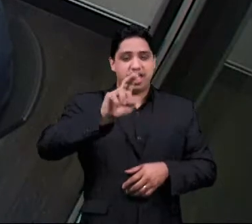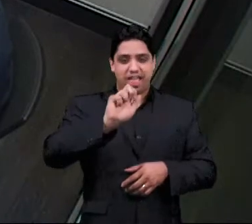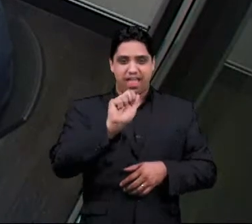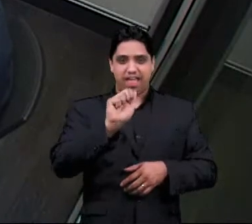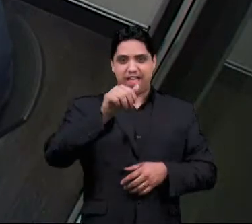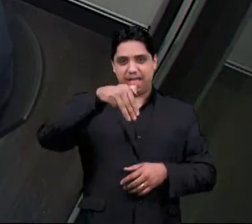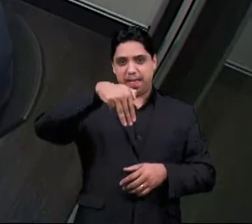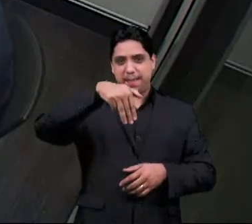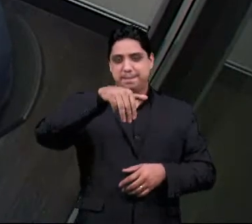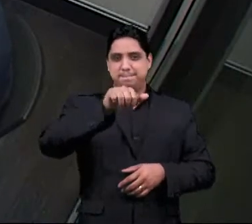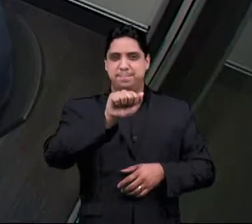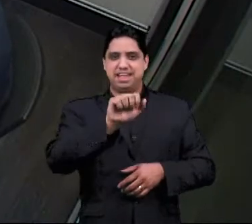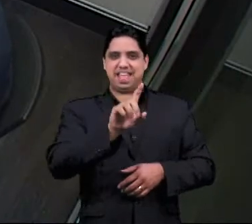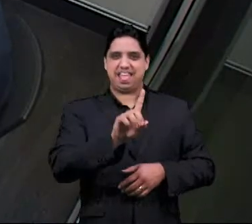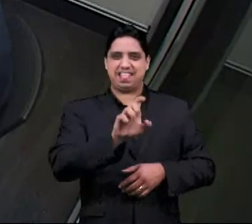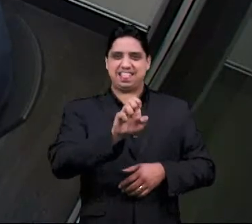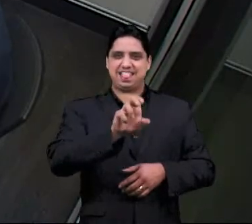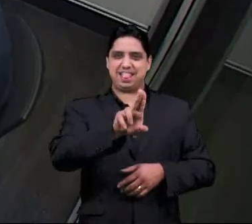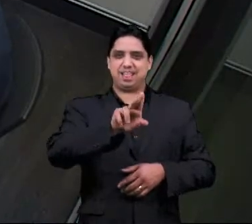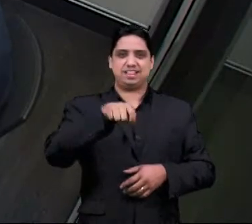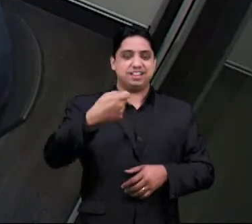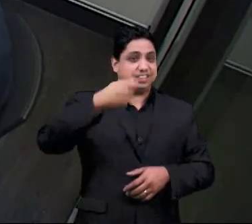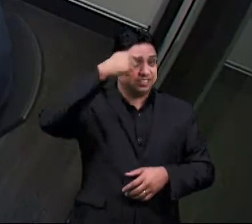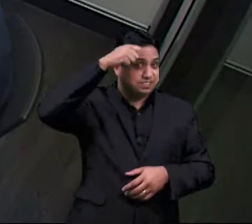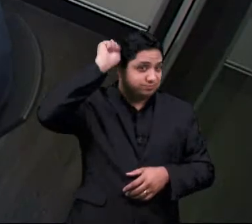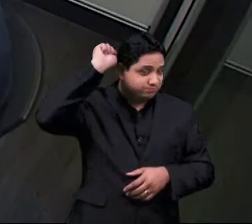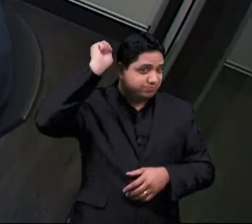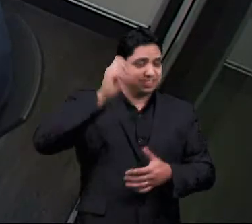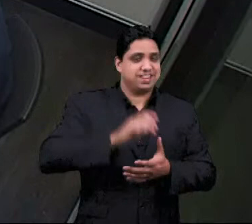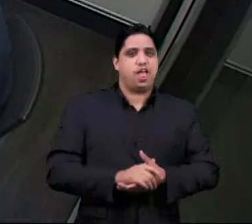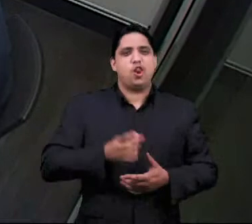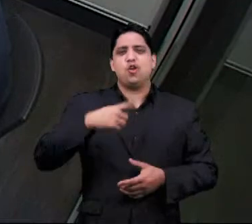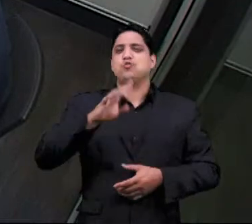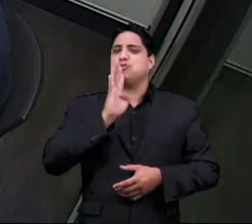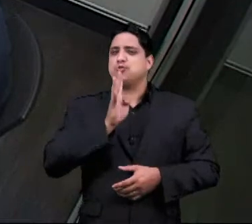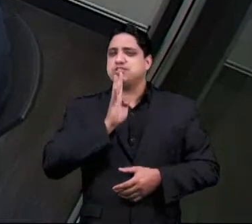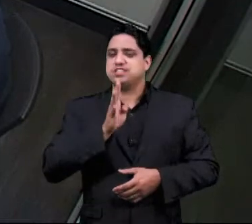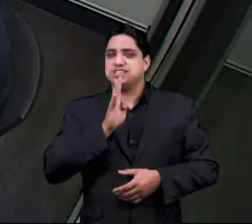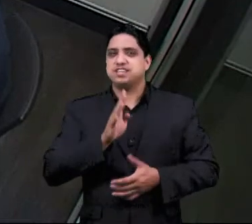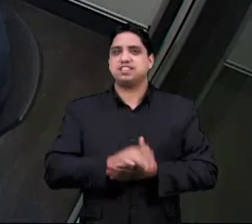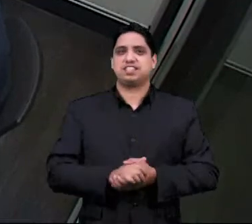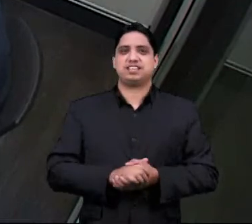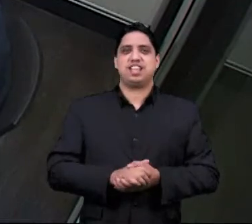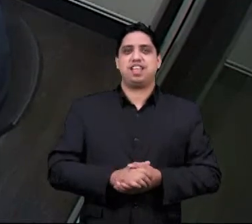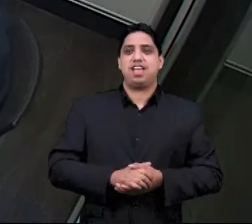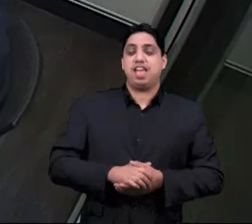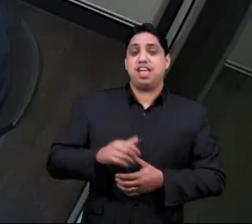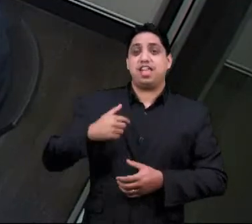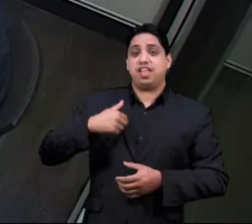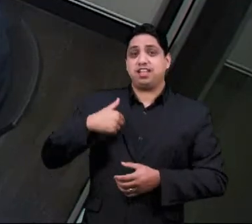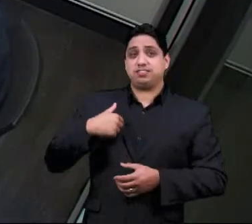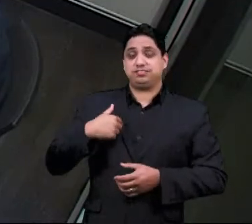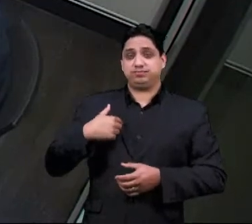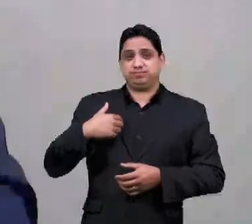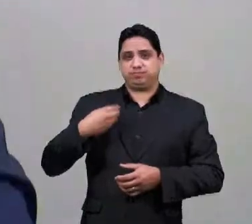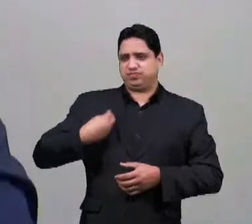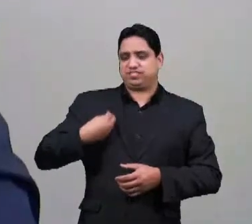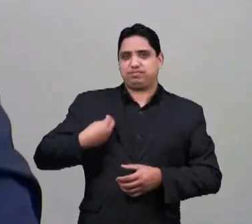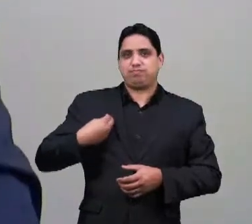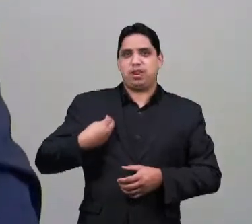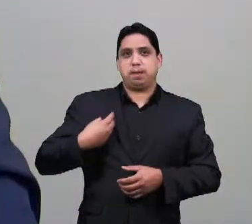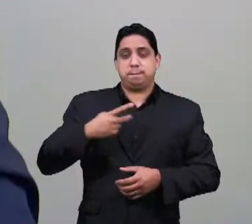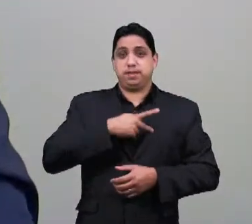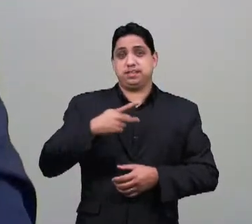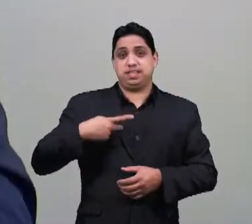que conhecemos bem. Aliás, outro dia nós estávamos 2 ao vivo, e o Amadeu tem uma rapidez